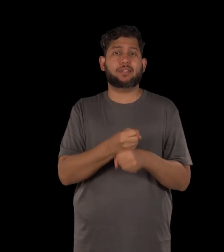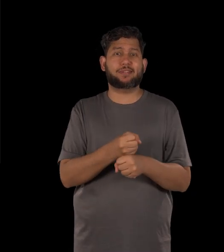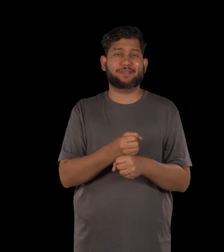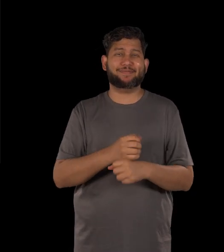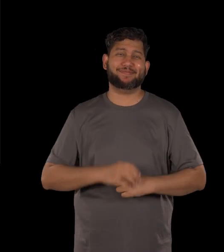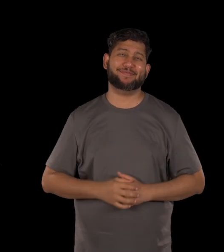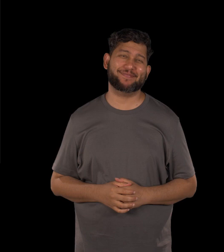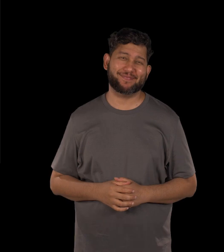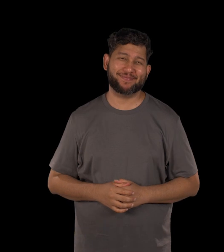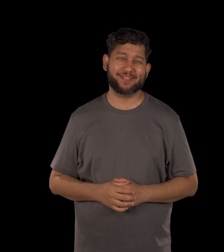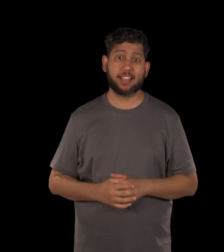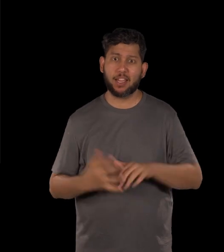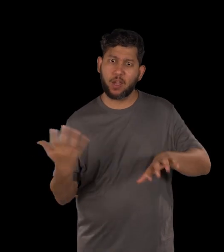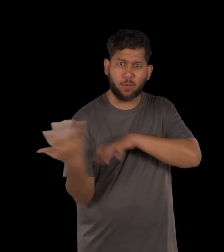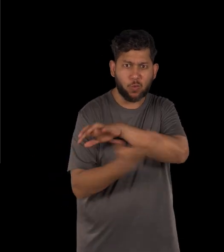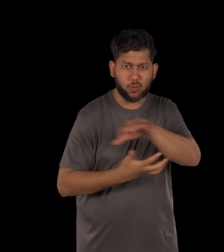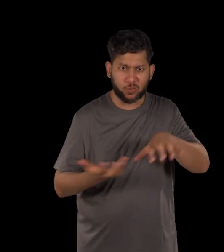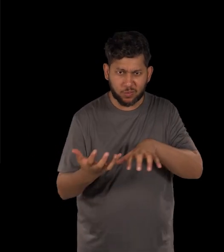2 anos.